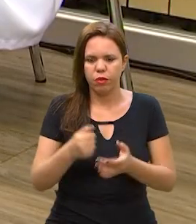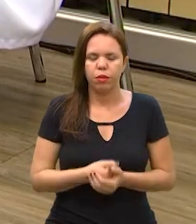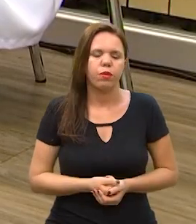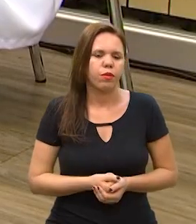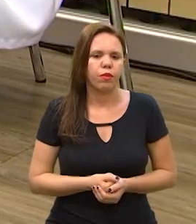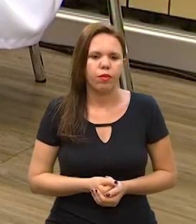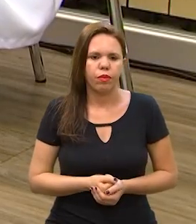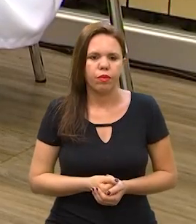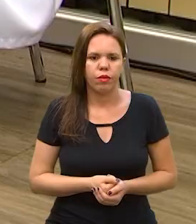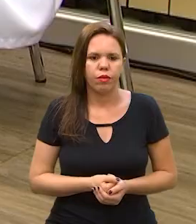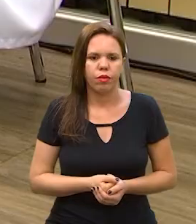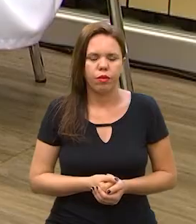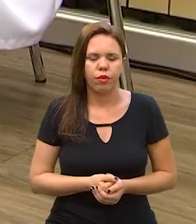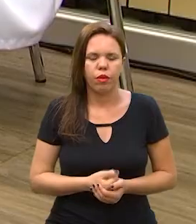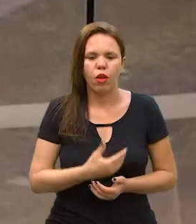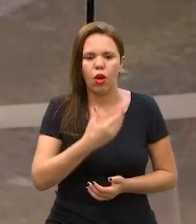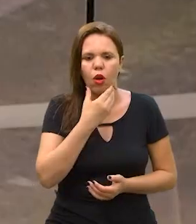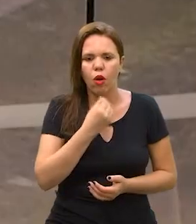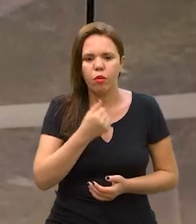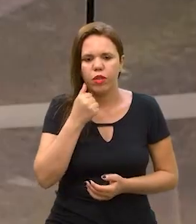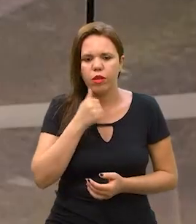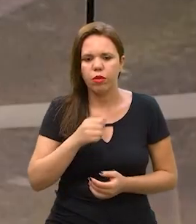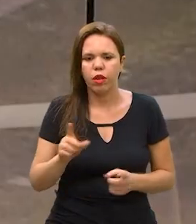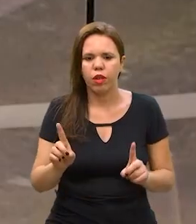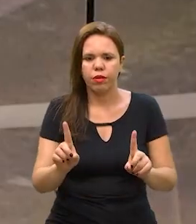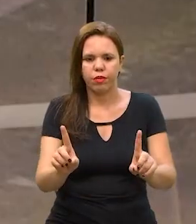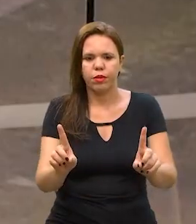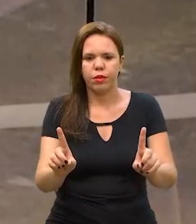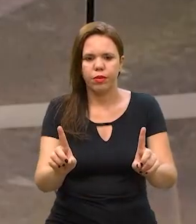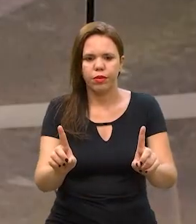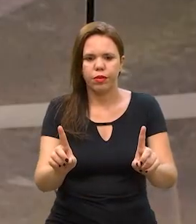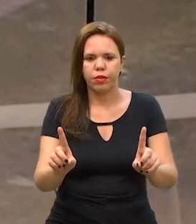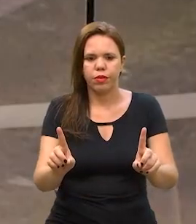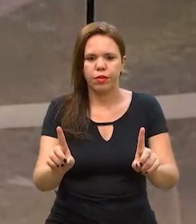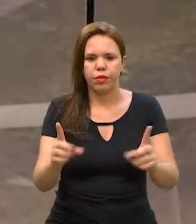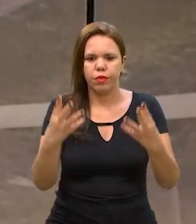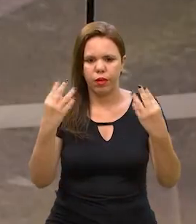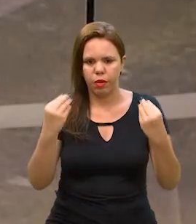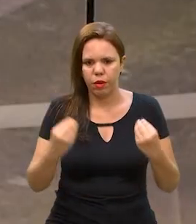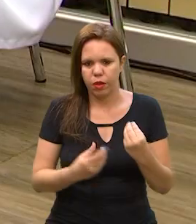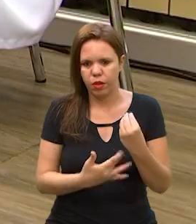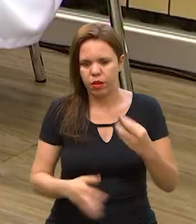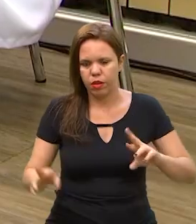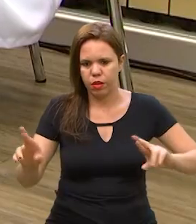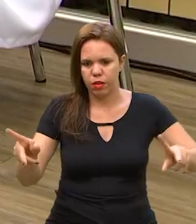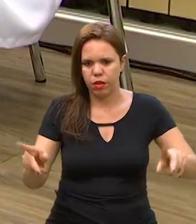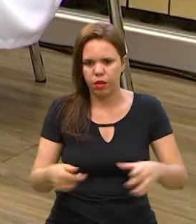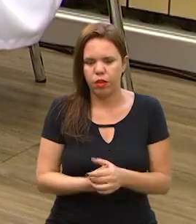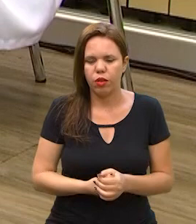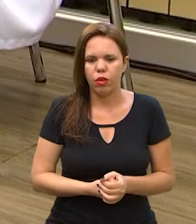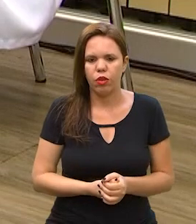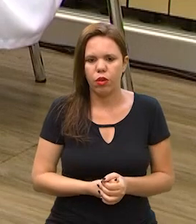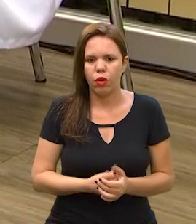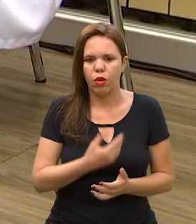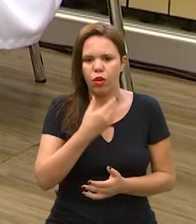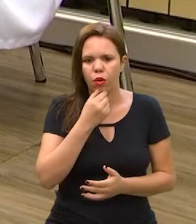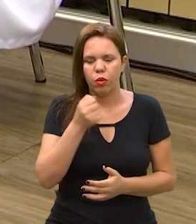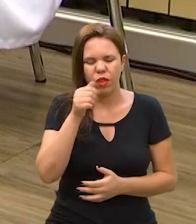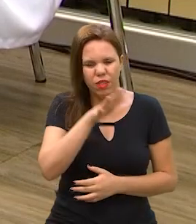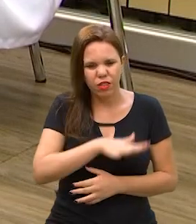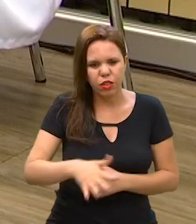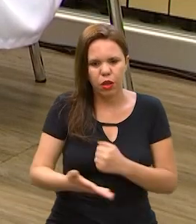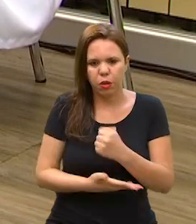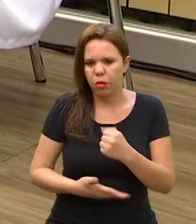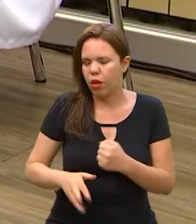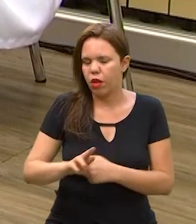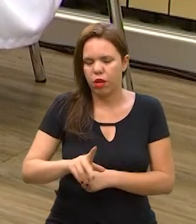pacientes. Homens e mulheres, são exames diferentes? Os homens e mulheres nos exames gerais,